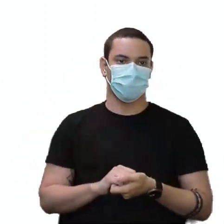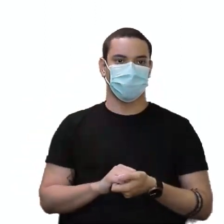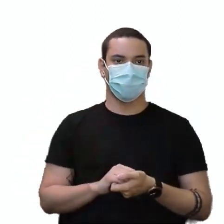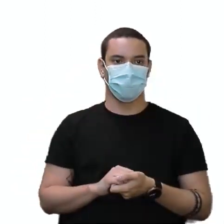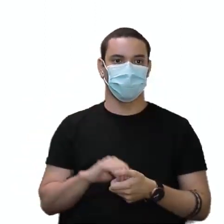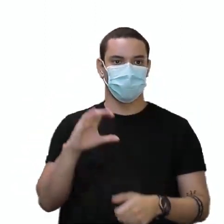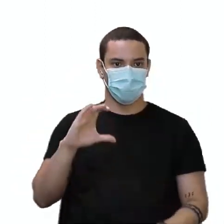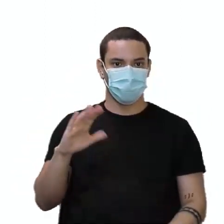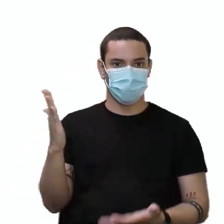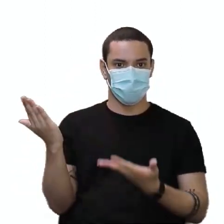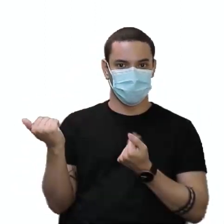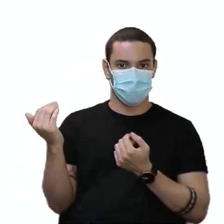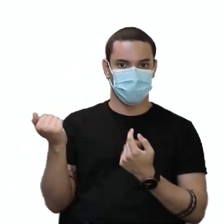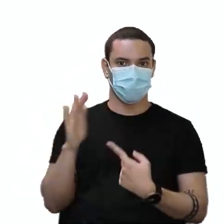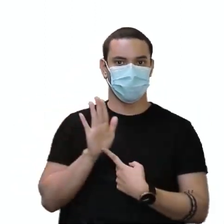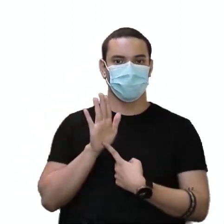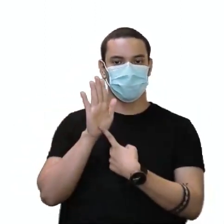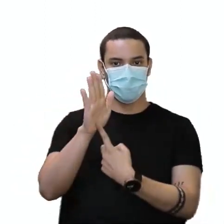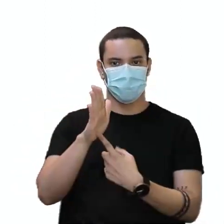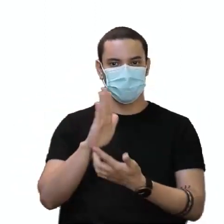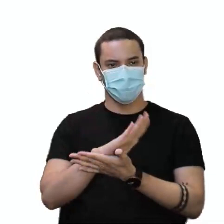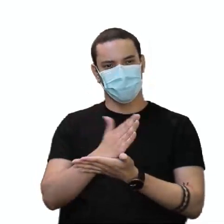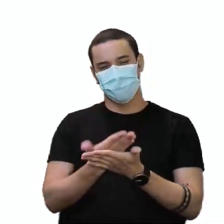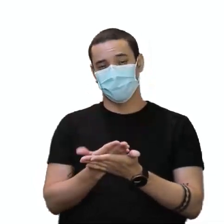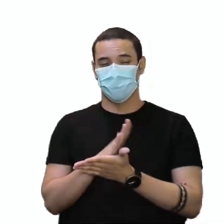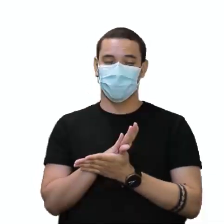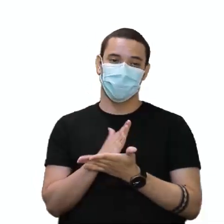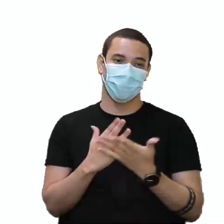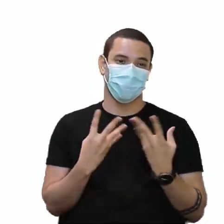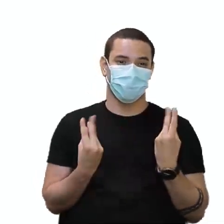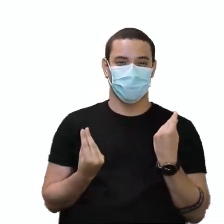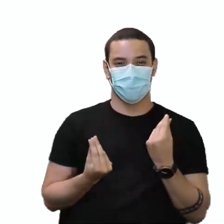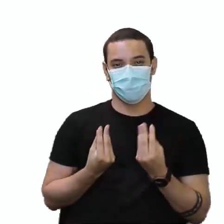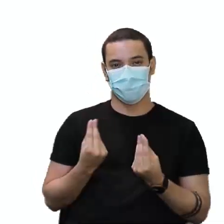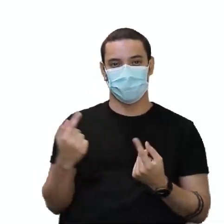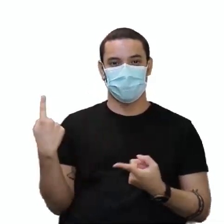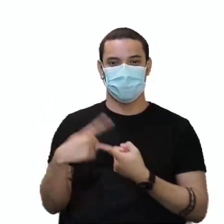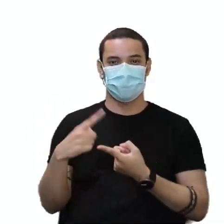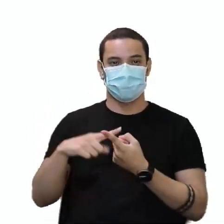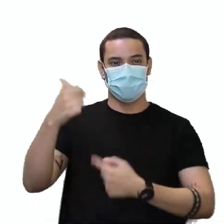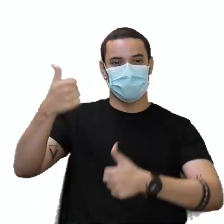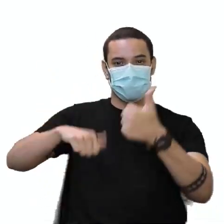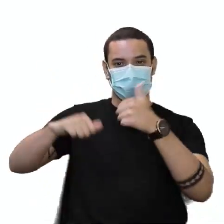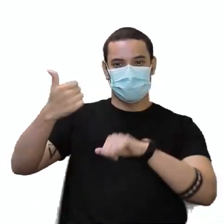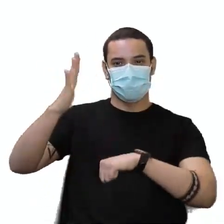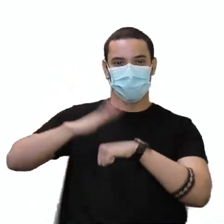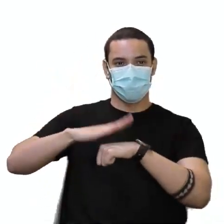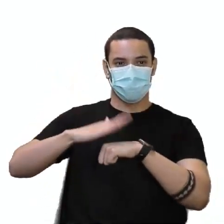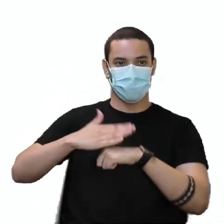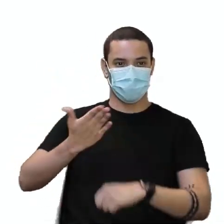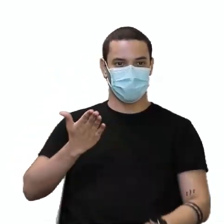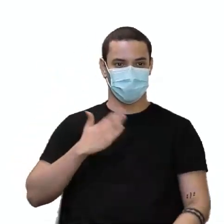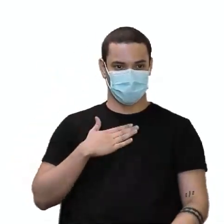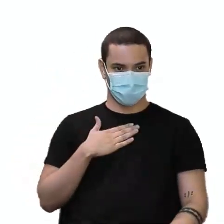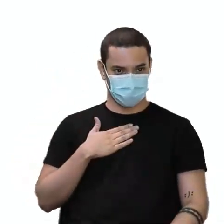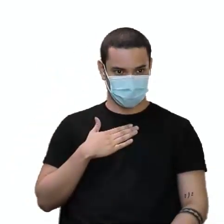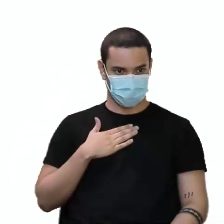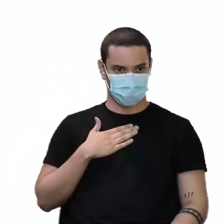Os adolescentes demonstraram certo desconforto quando solicitados a avaliar fotos produzidas por eles